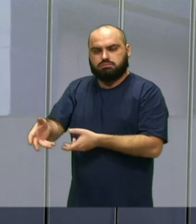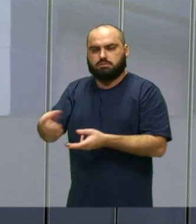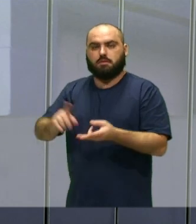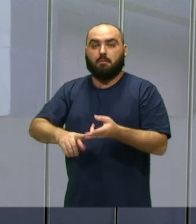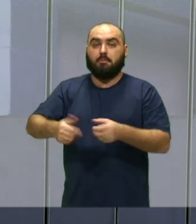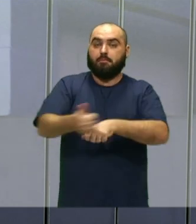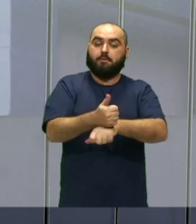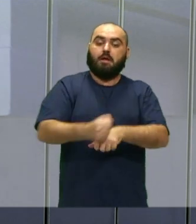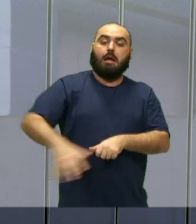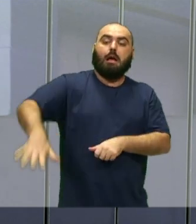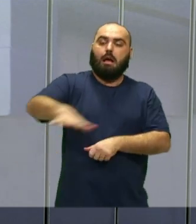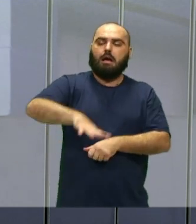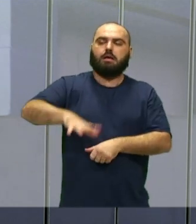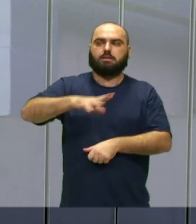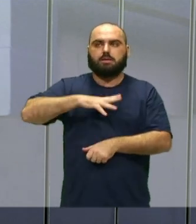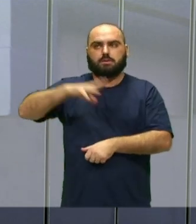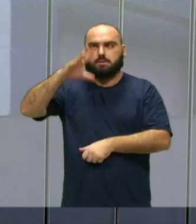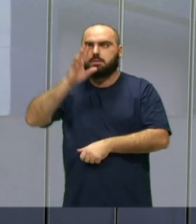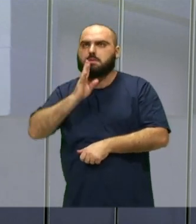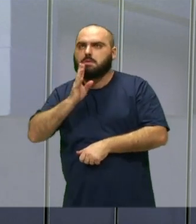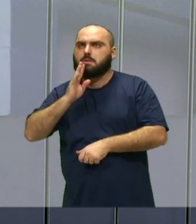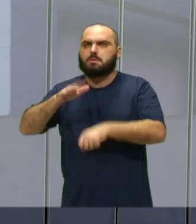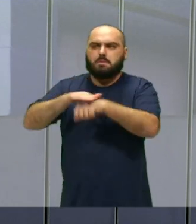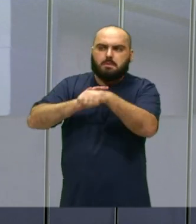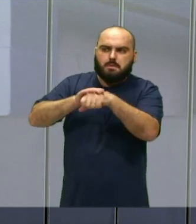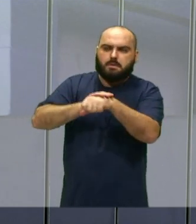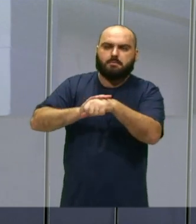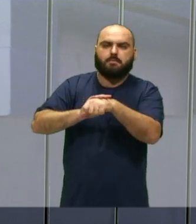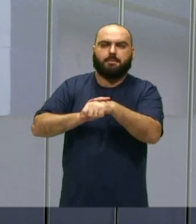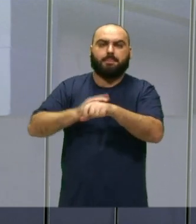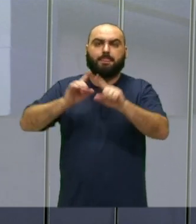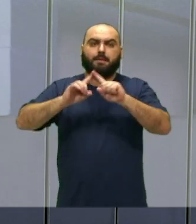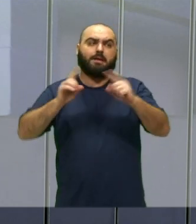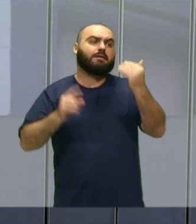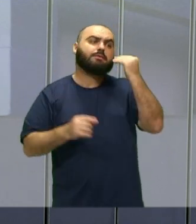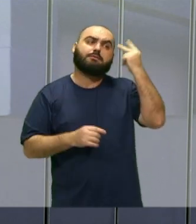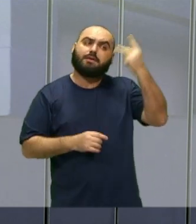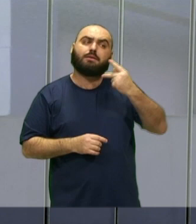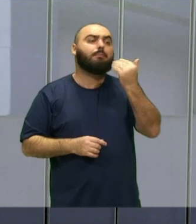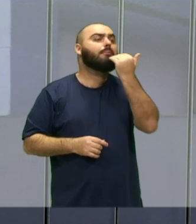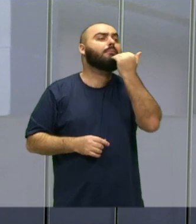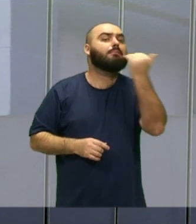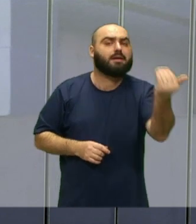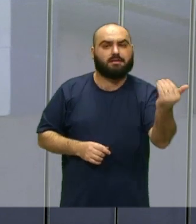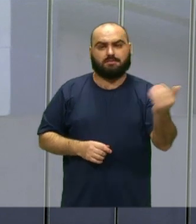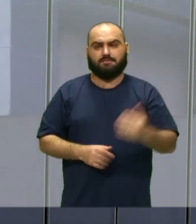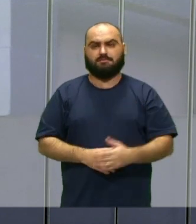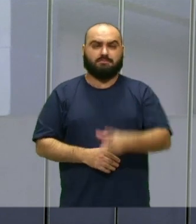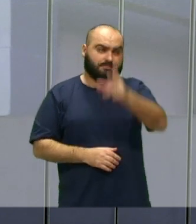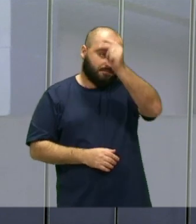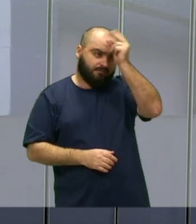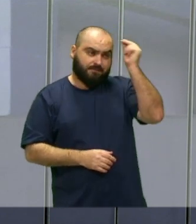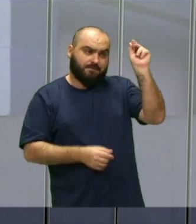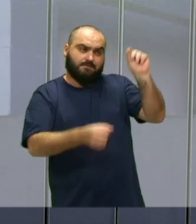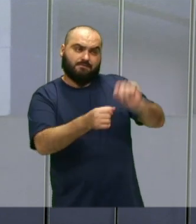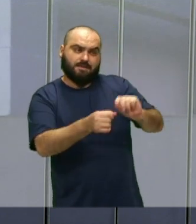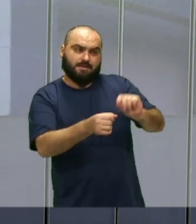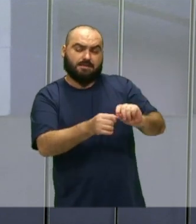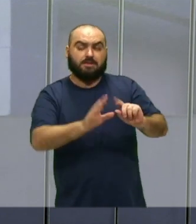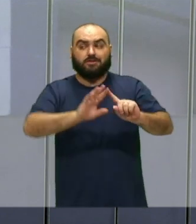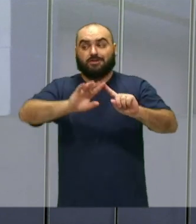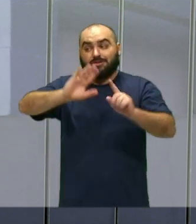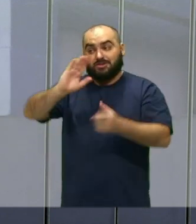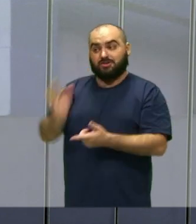da área. Só que o vereador, ele pode solicitar que o prefeito faça. Porque a abertura de novas vagas e um